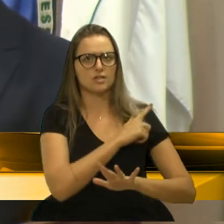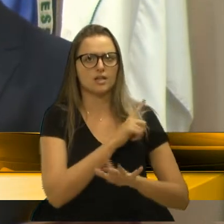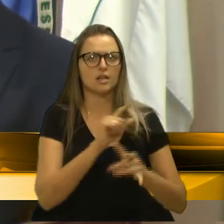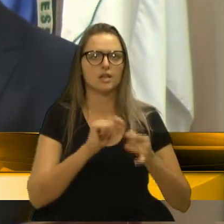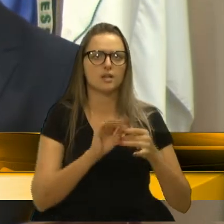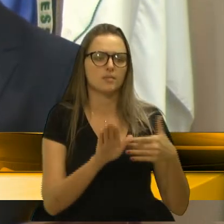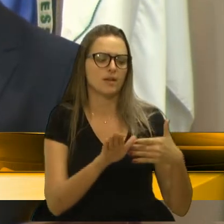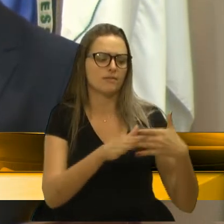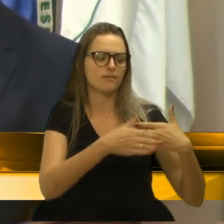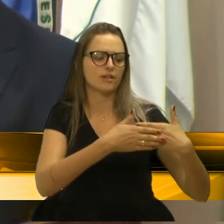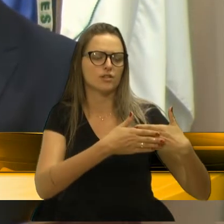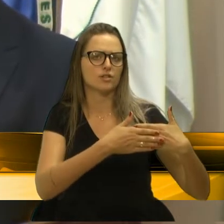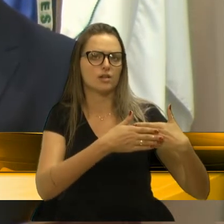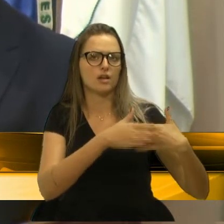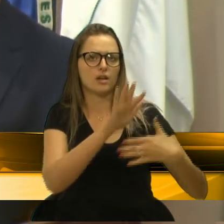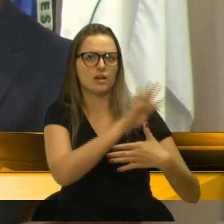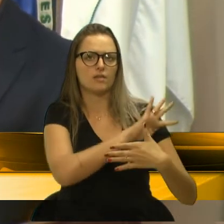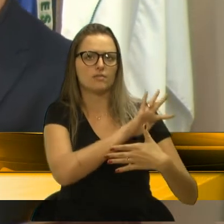a farmácia do IPAM.